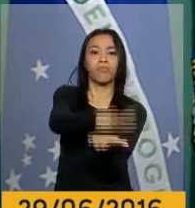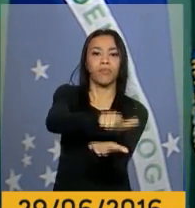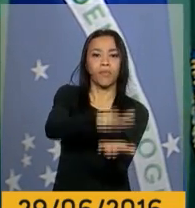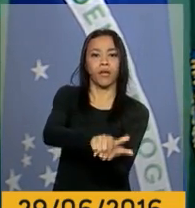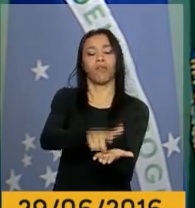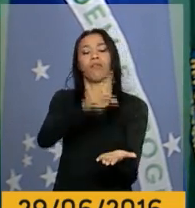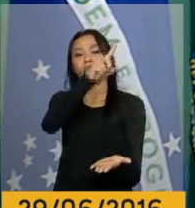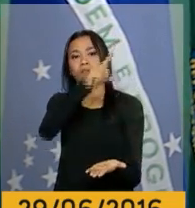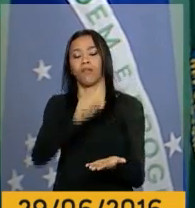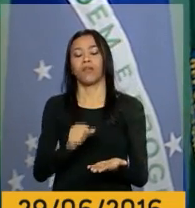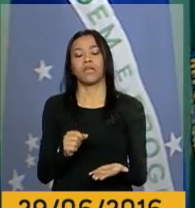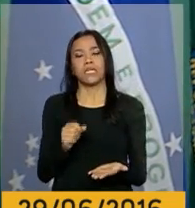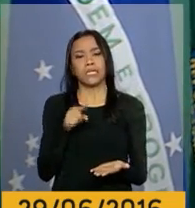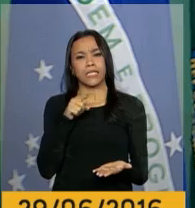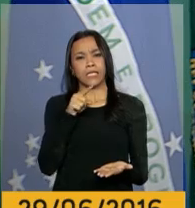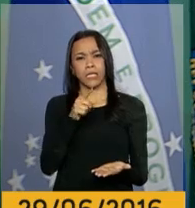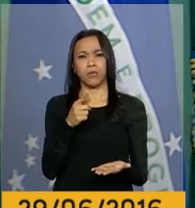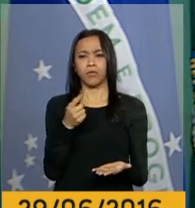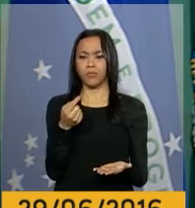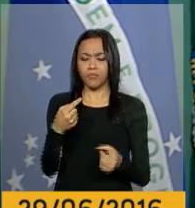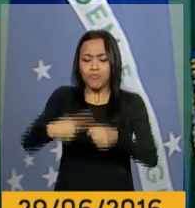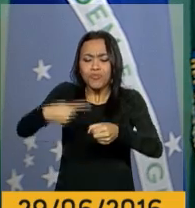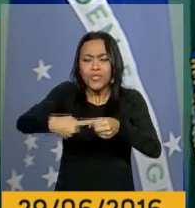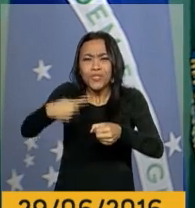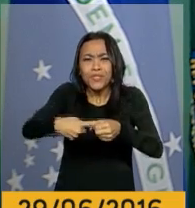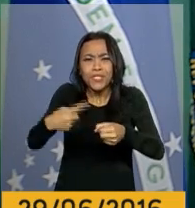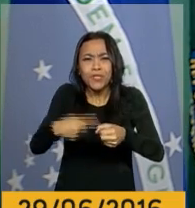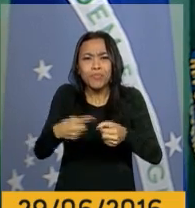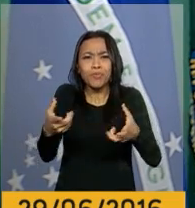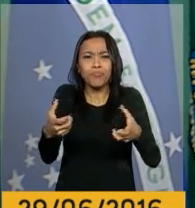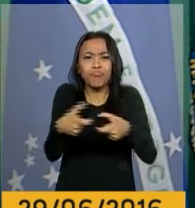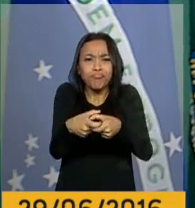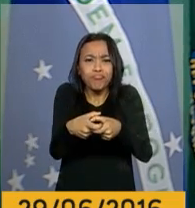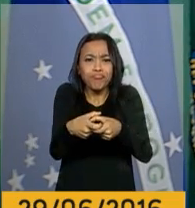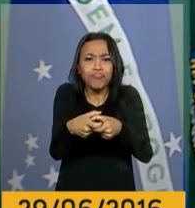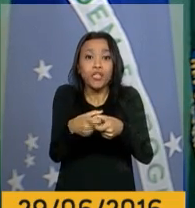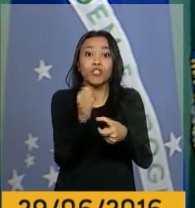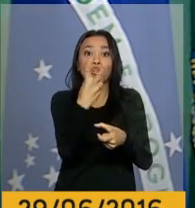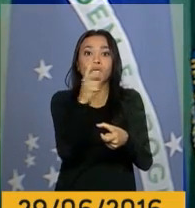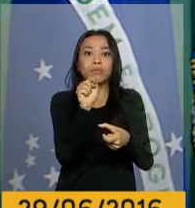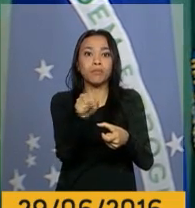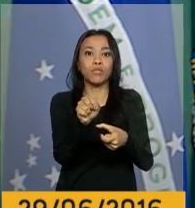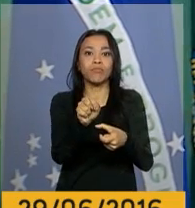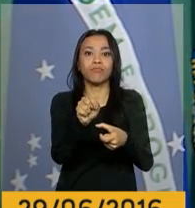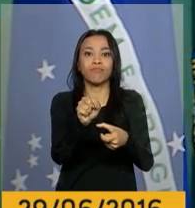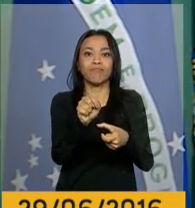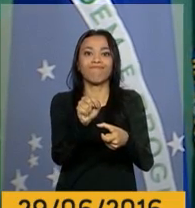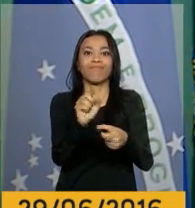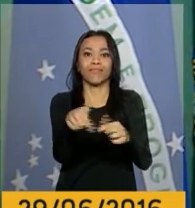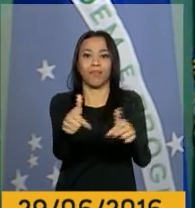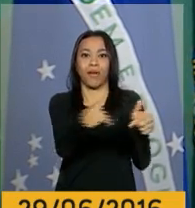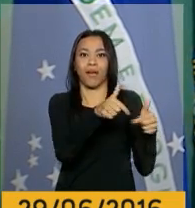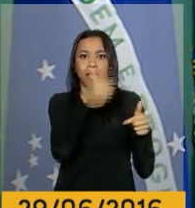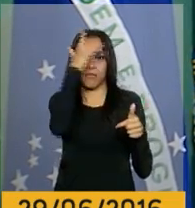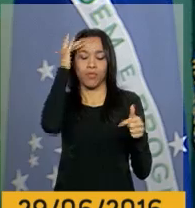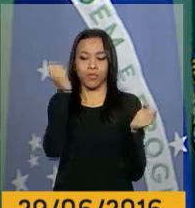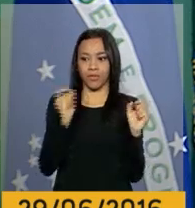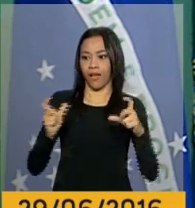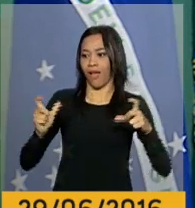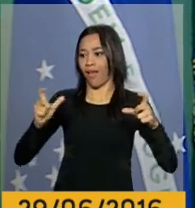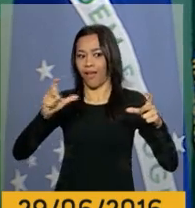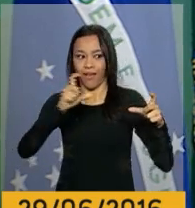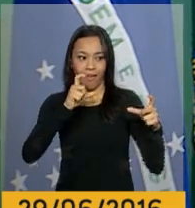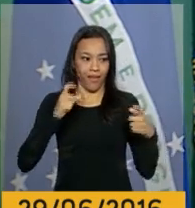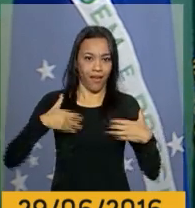que geraram, num pequeno município do Paraná, 2 mil empregos. E eu via a vibração